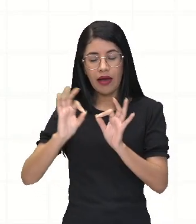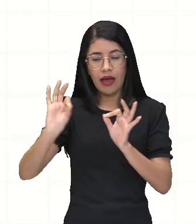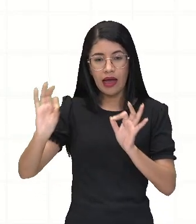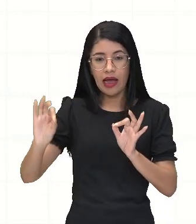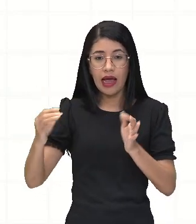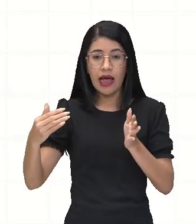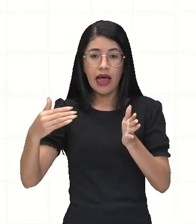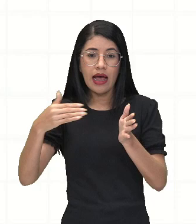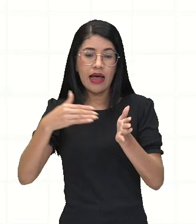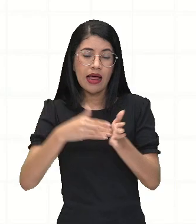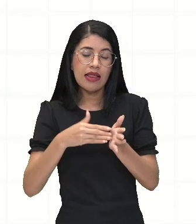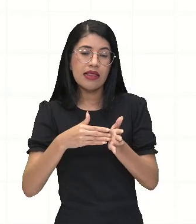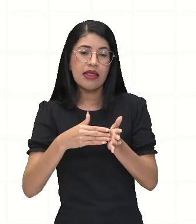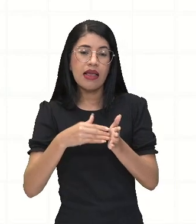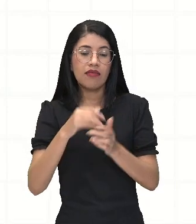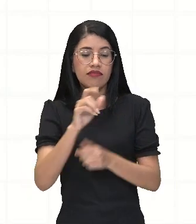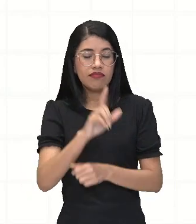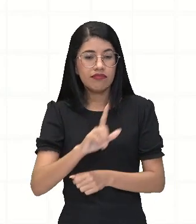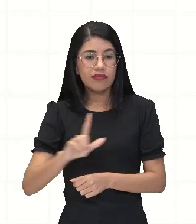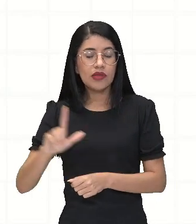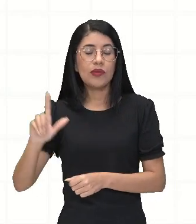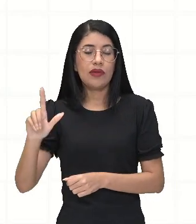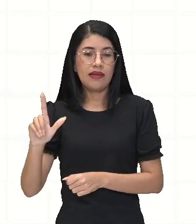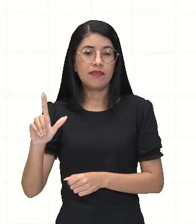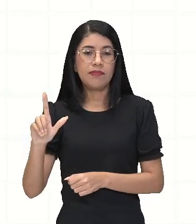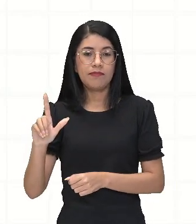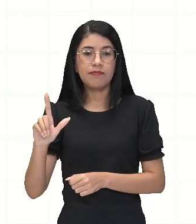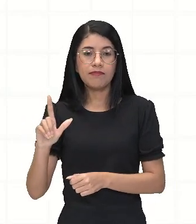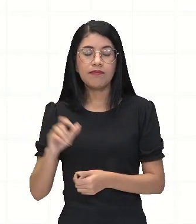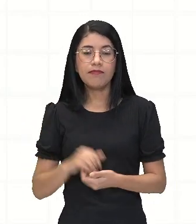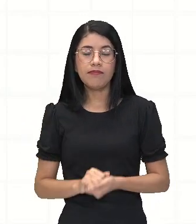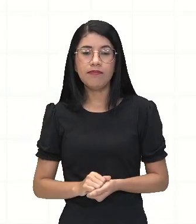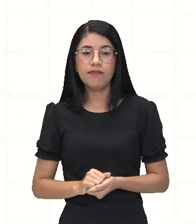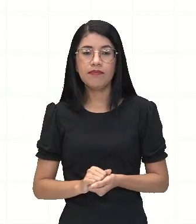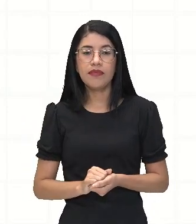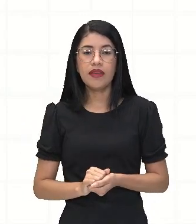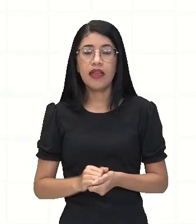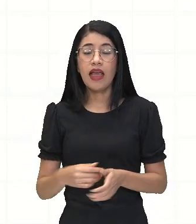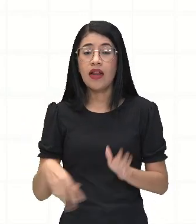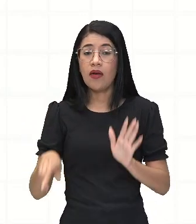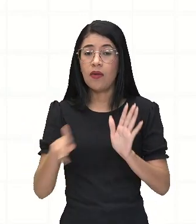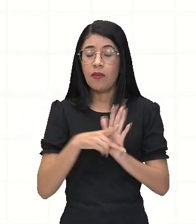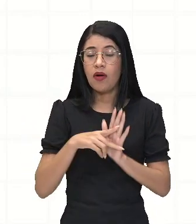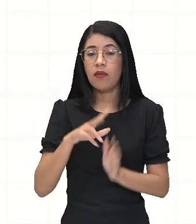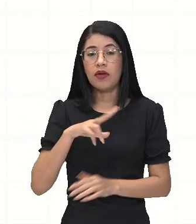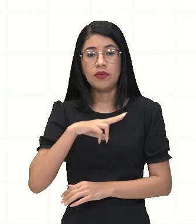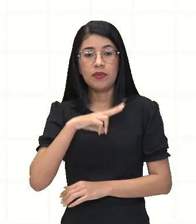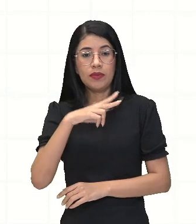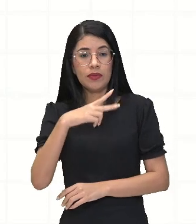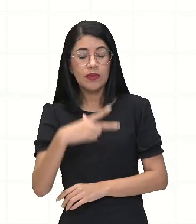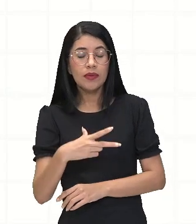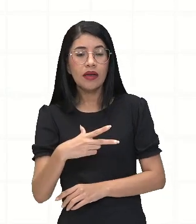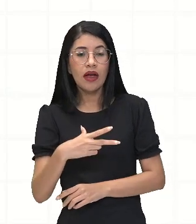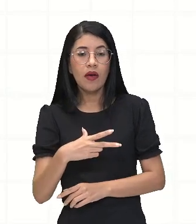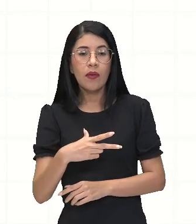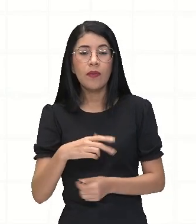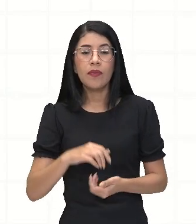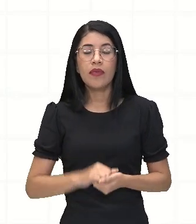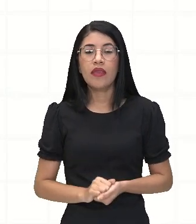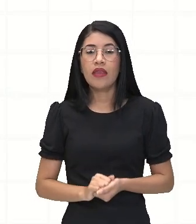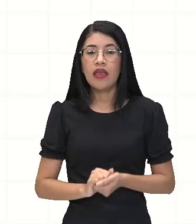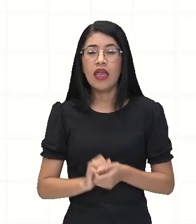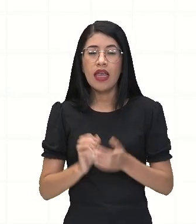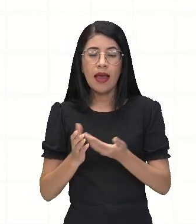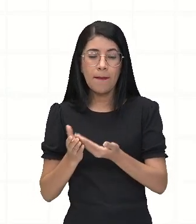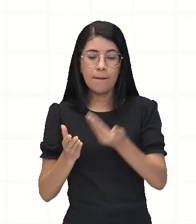as regiões a leste, essas regiões aqui, pertenceriam a Portugal, enquanto todo o